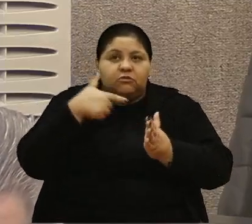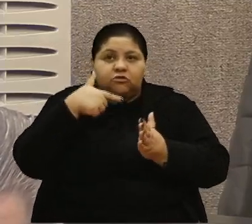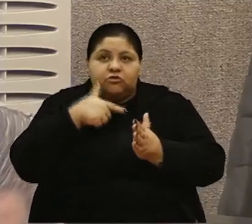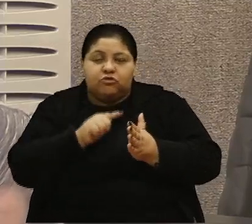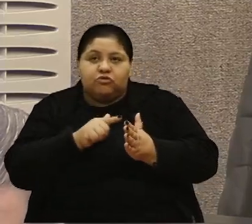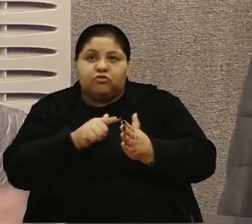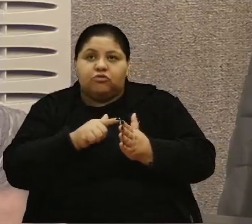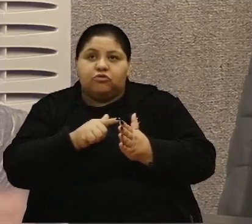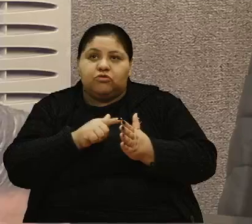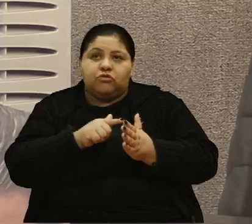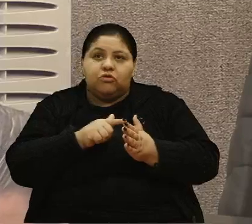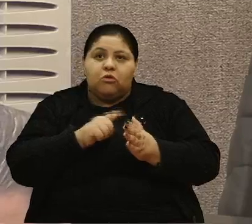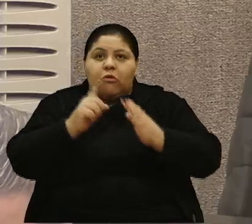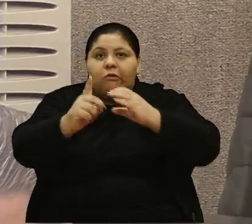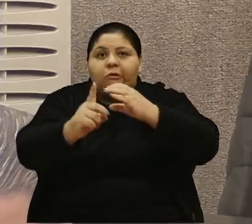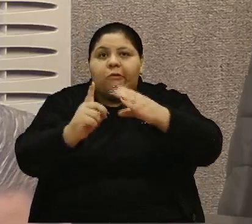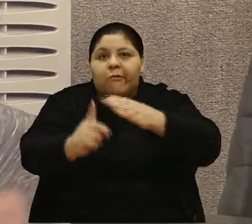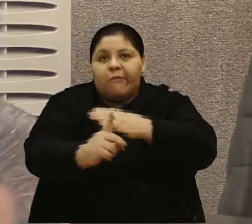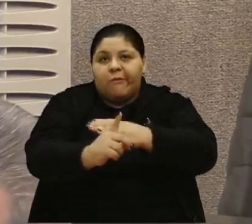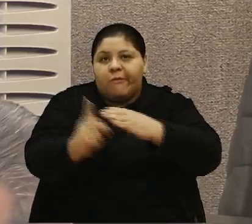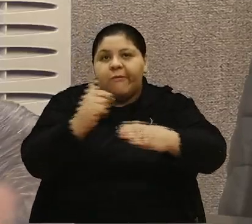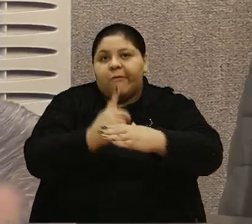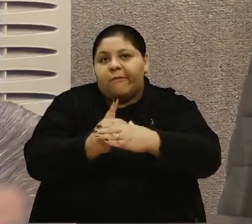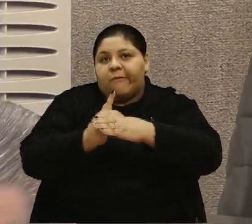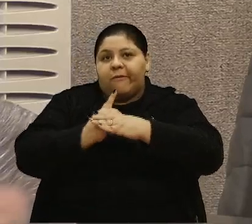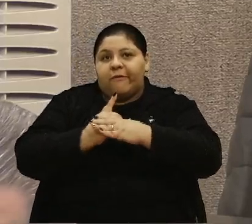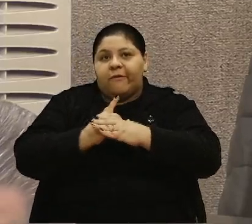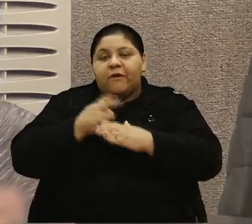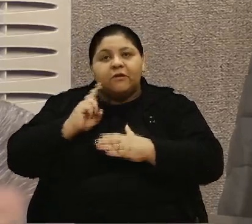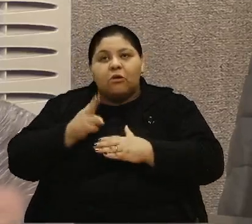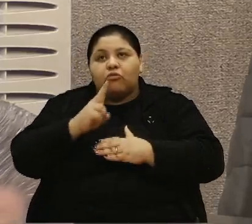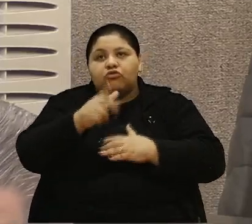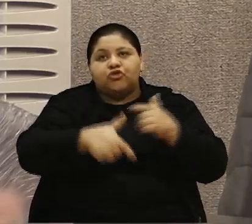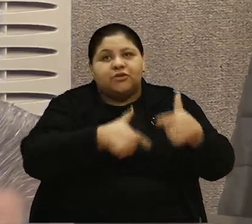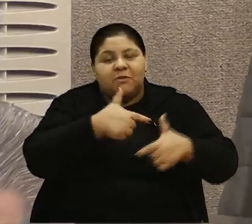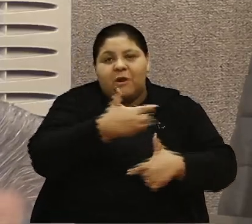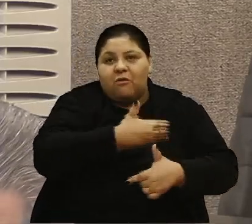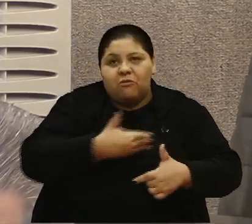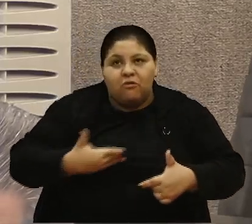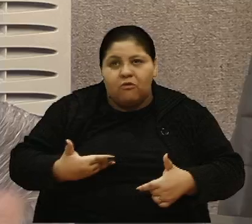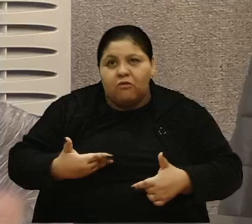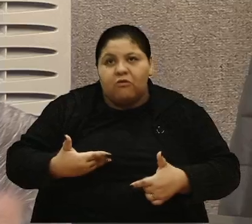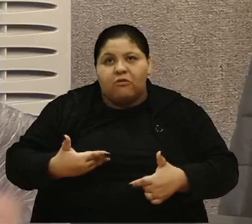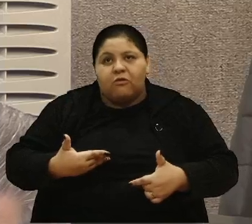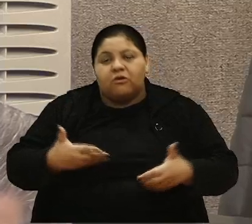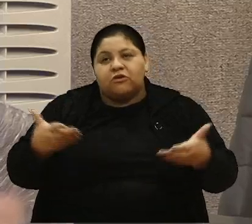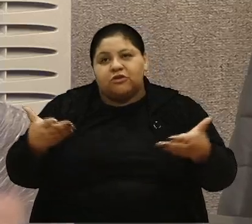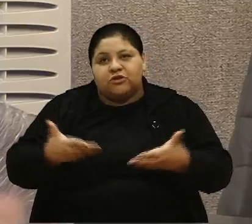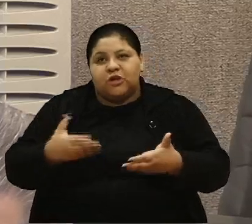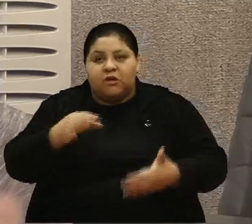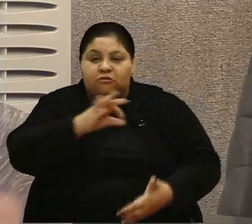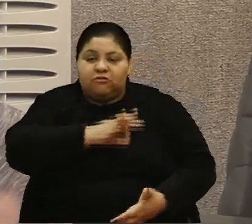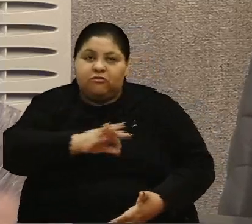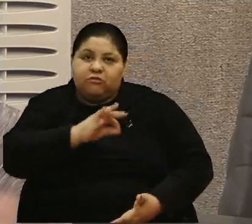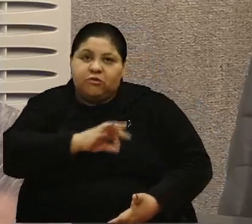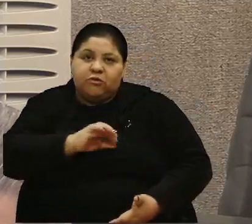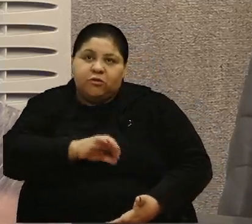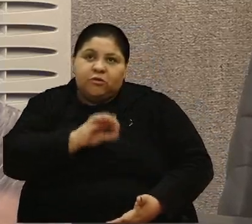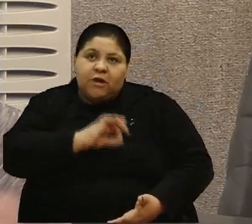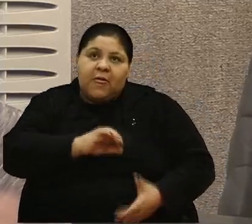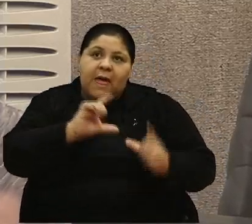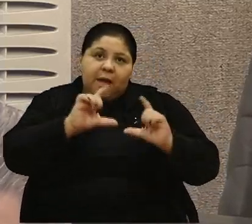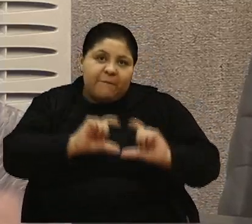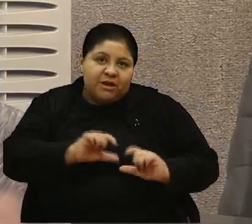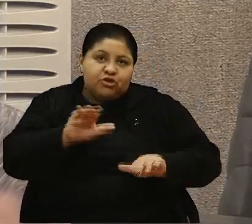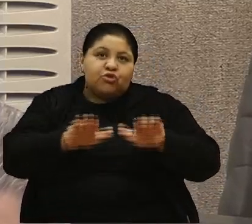clientela no seu consultório particular, acaba não dando sequência porque se torna inviável seguir com o concurso, haja visto o salário ser bem abaixo do que ele pode